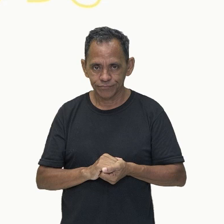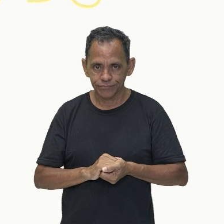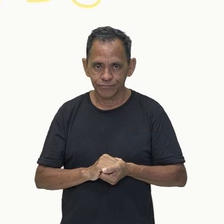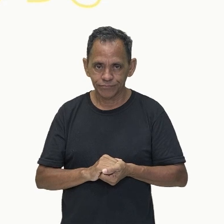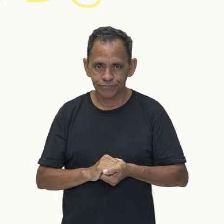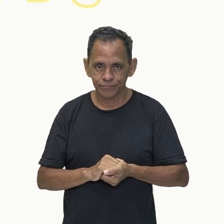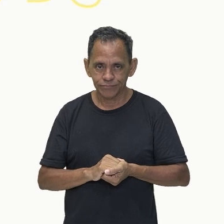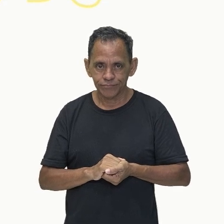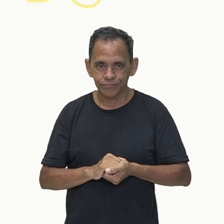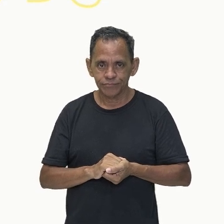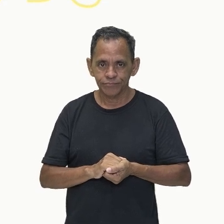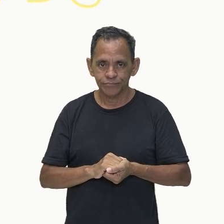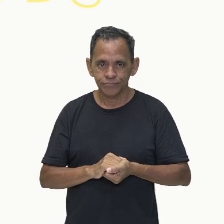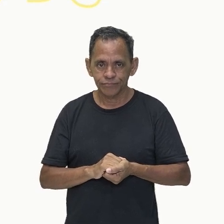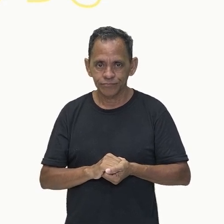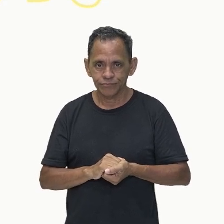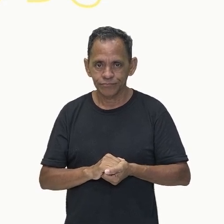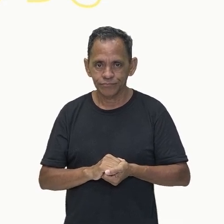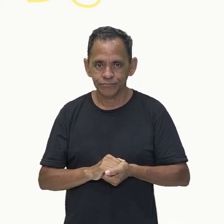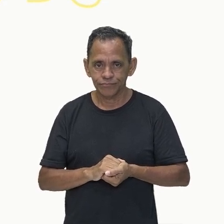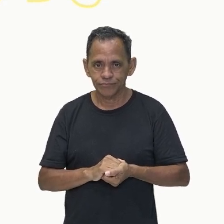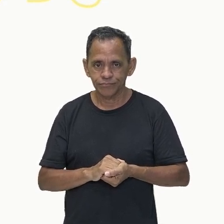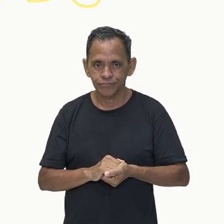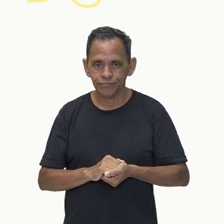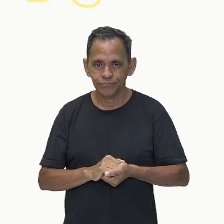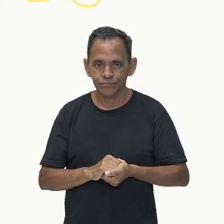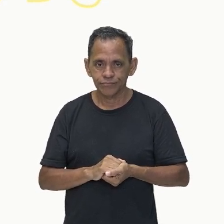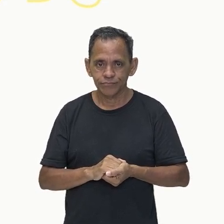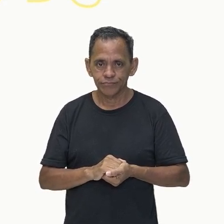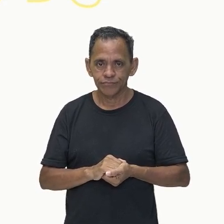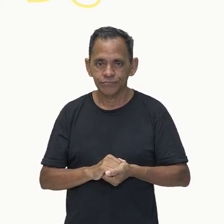é positivo, então...